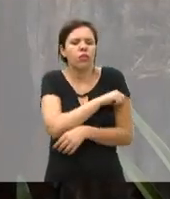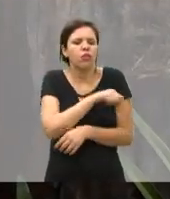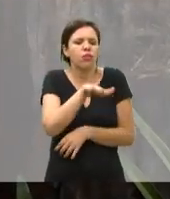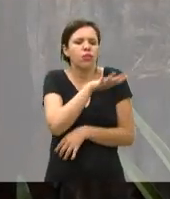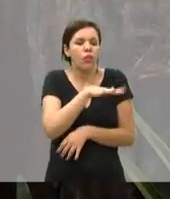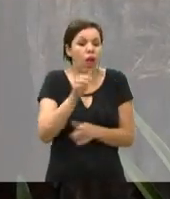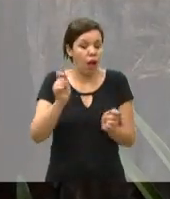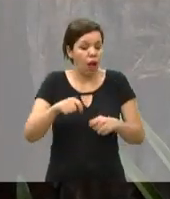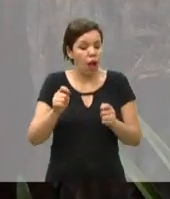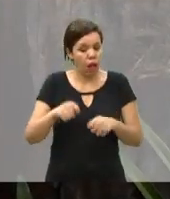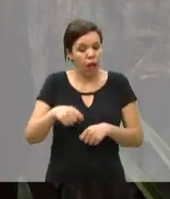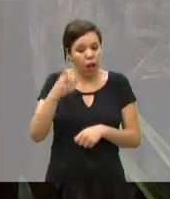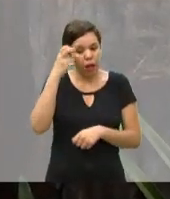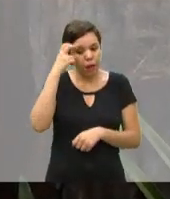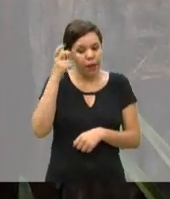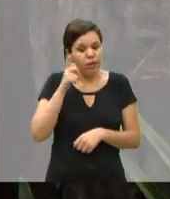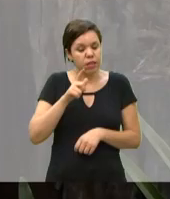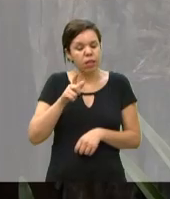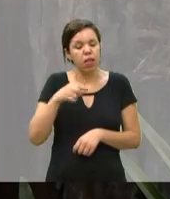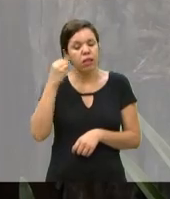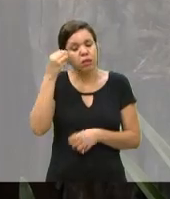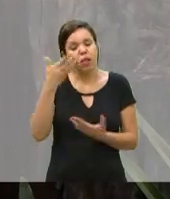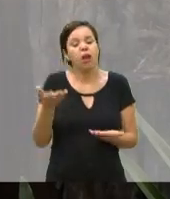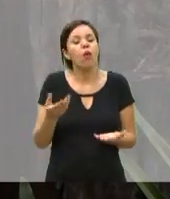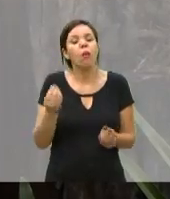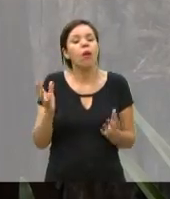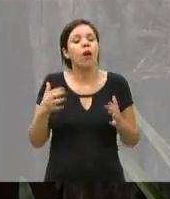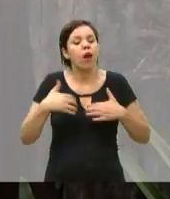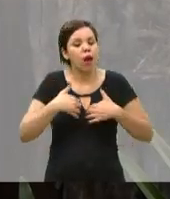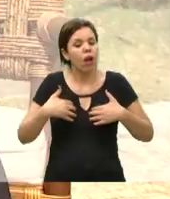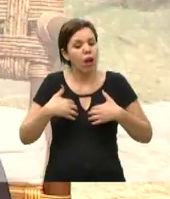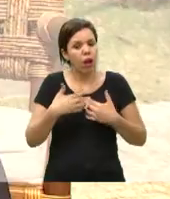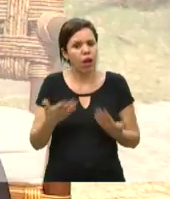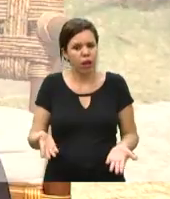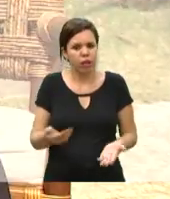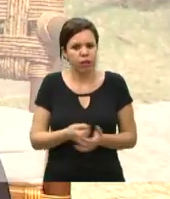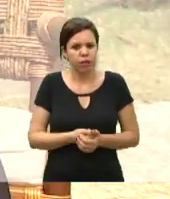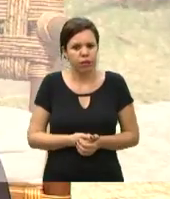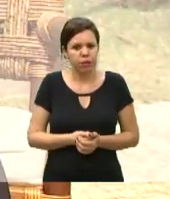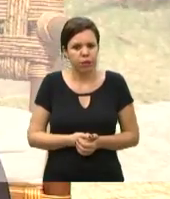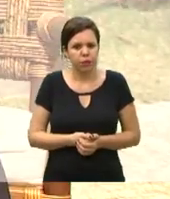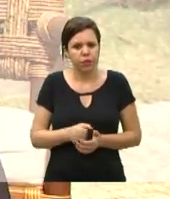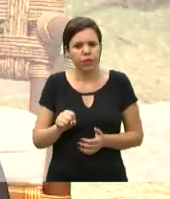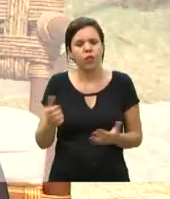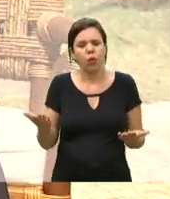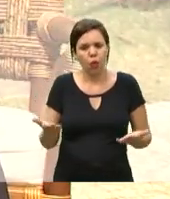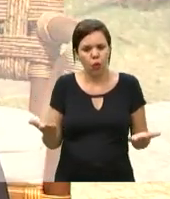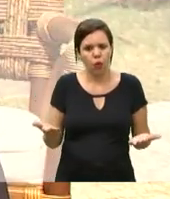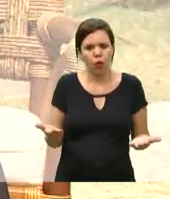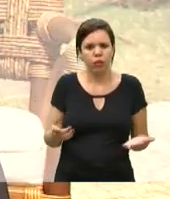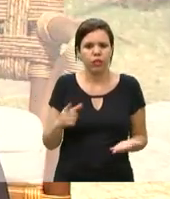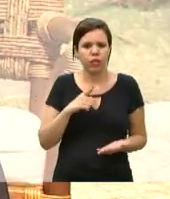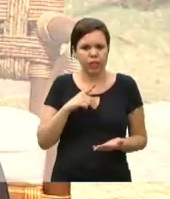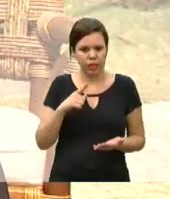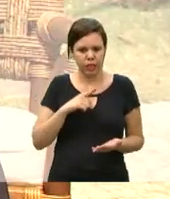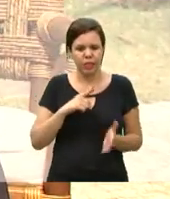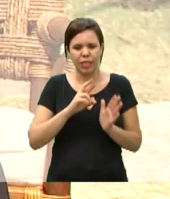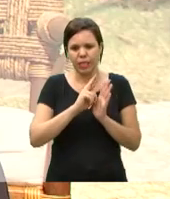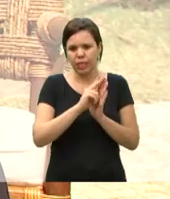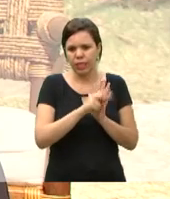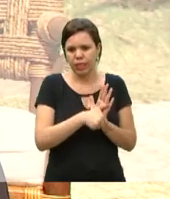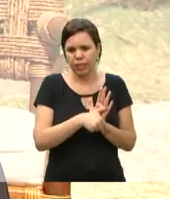profissionais capacitados para atender o autista? Como é que é? Hoje a gente tem uma